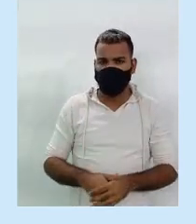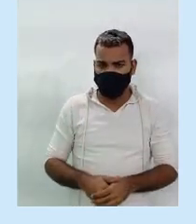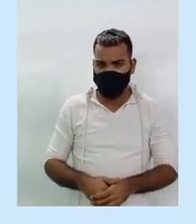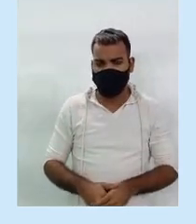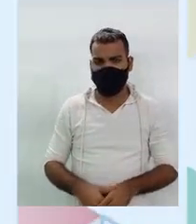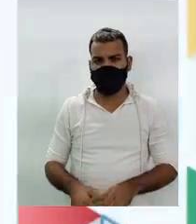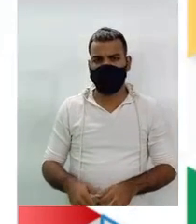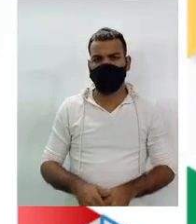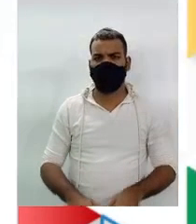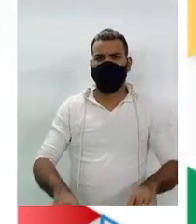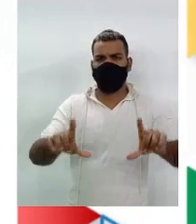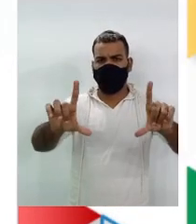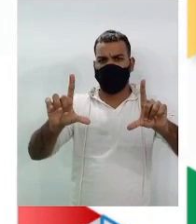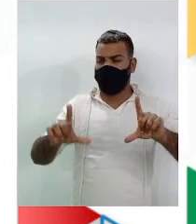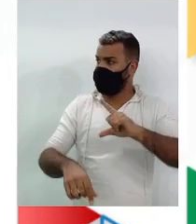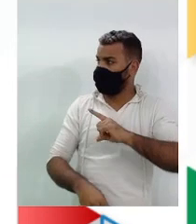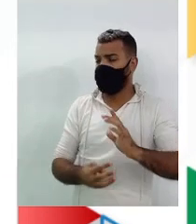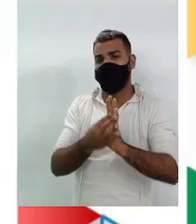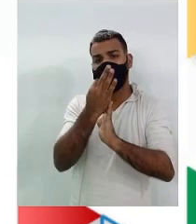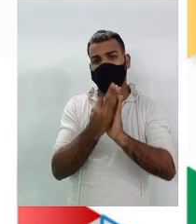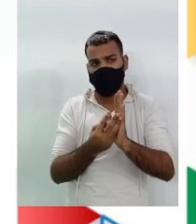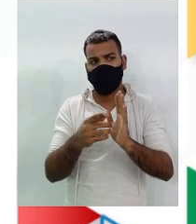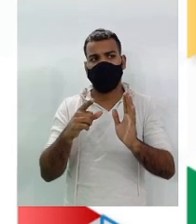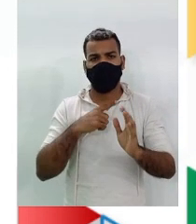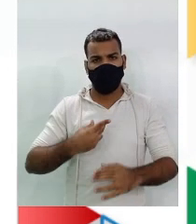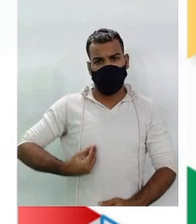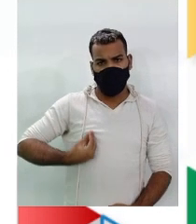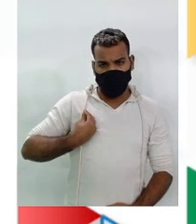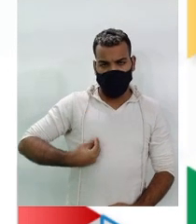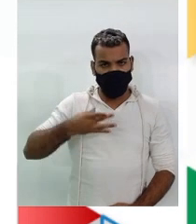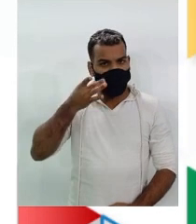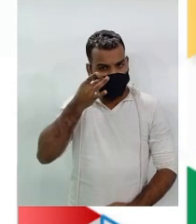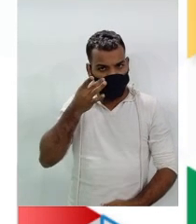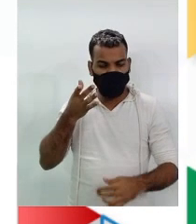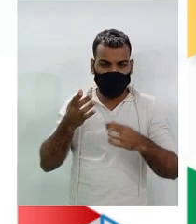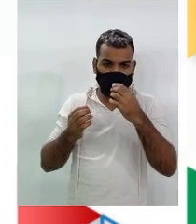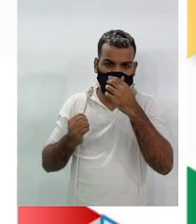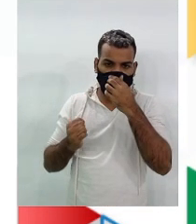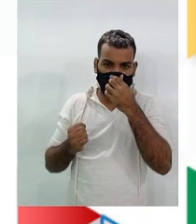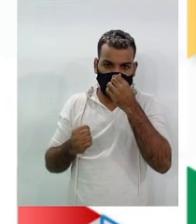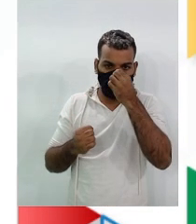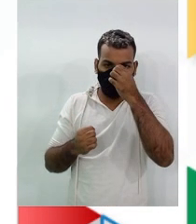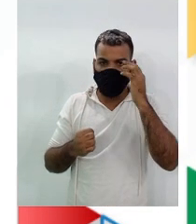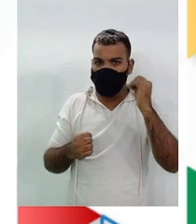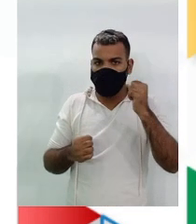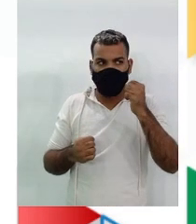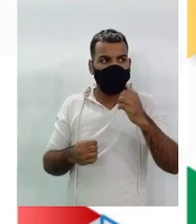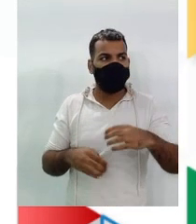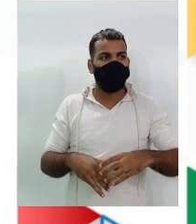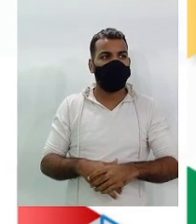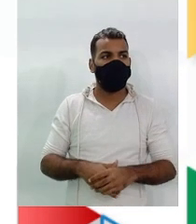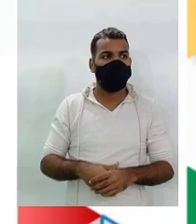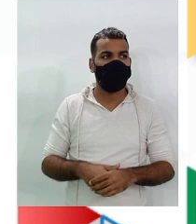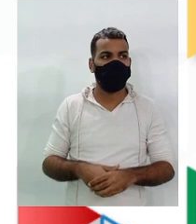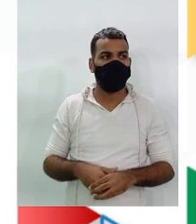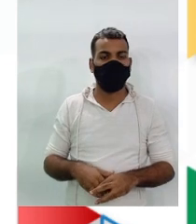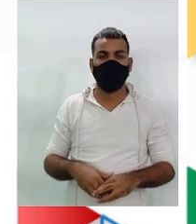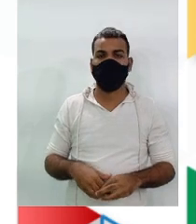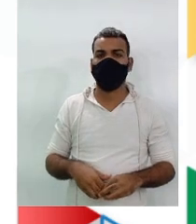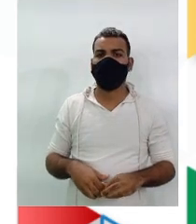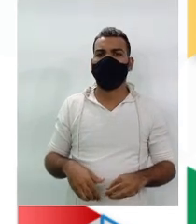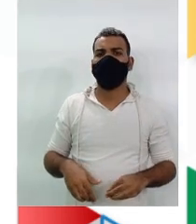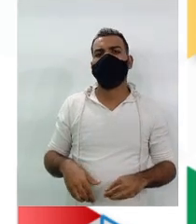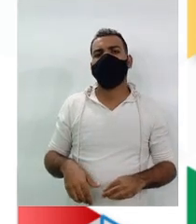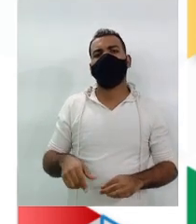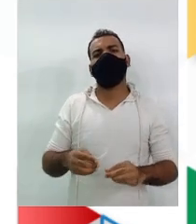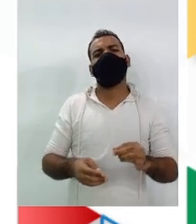eu trago para vocês um texto que está presente, que vai ficar armazenado aqui, certo? No EducaPE. Esse texto fala